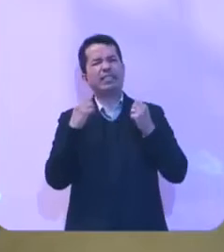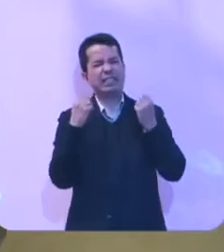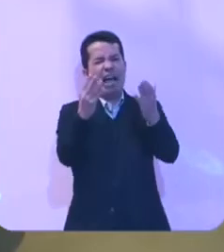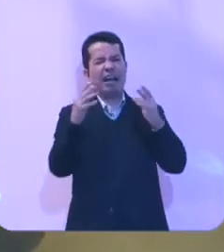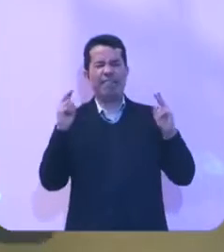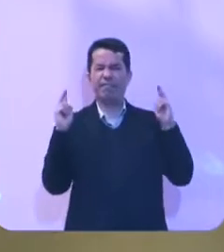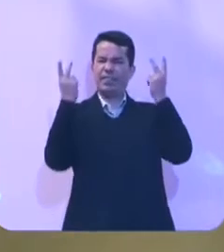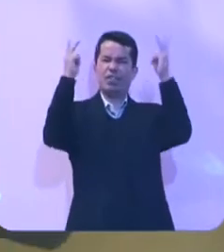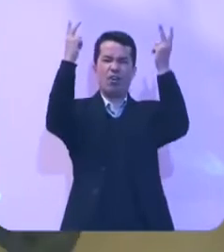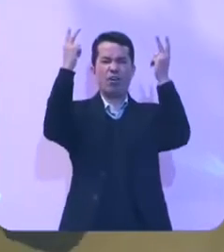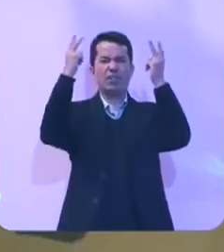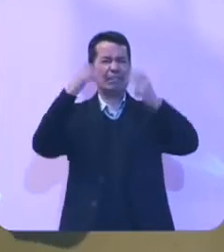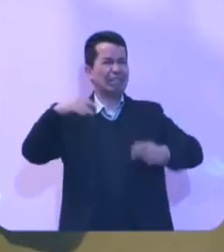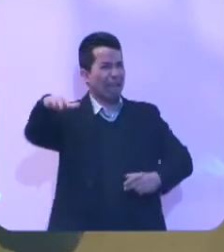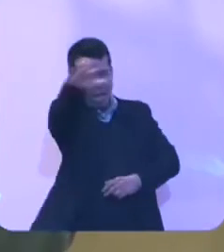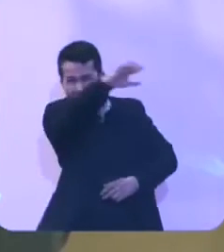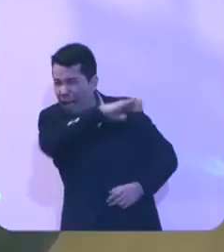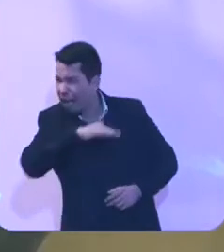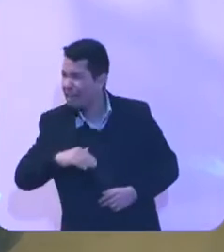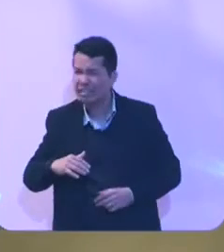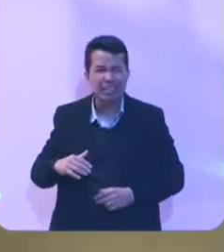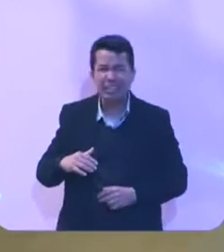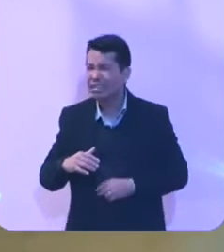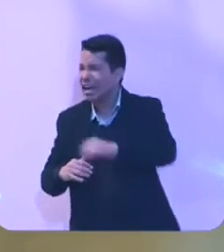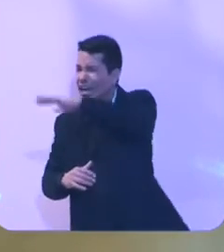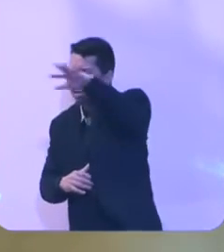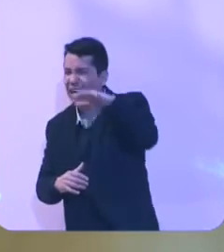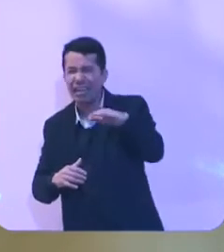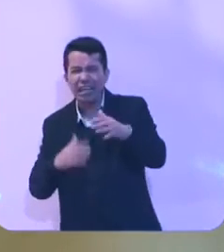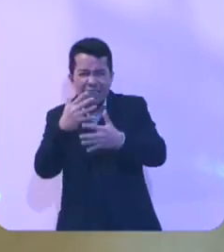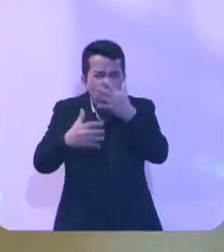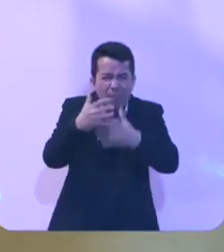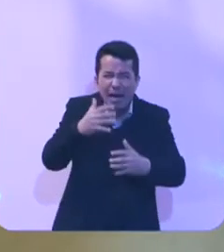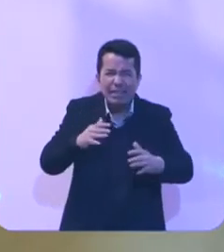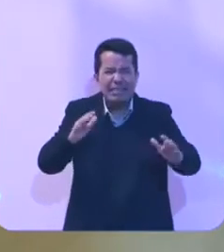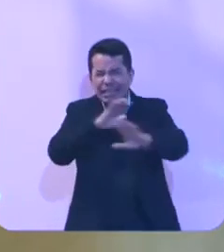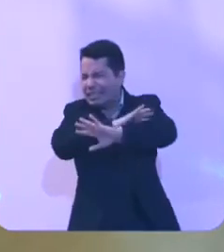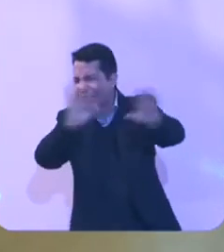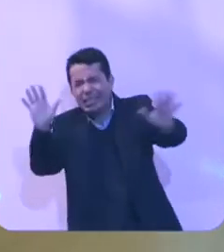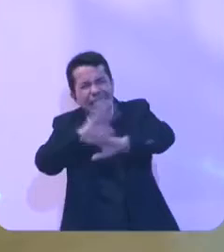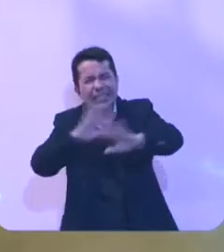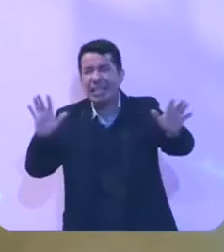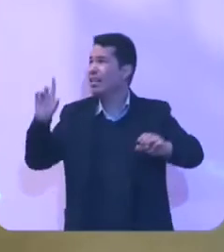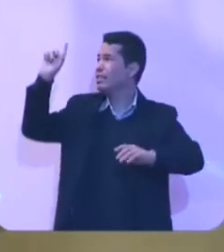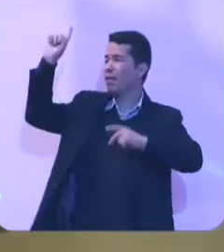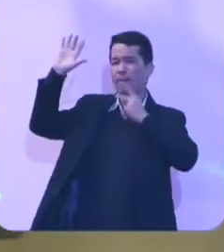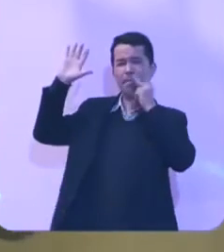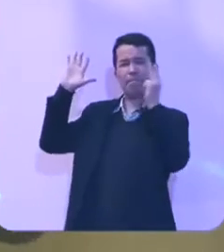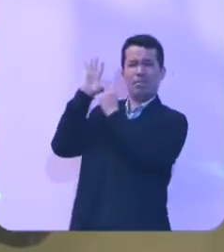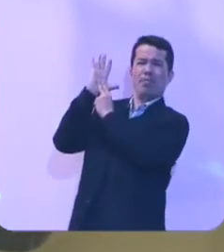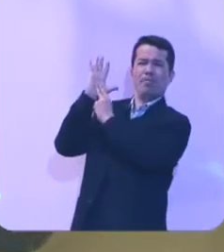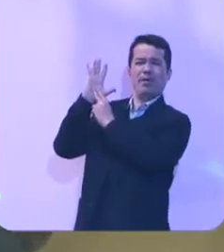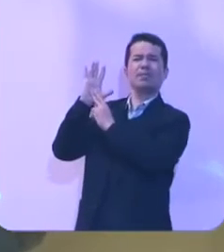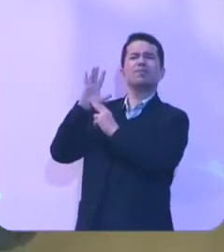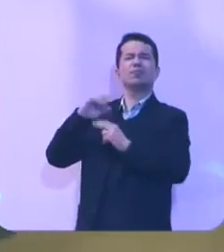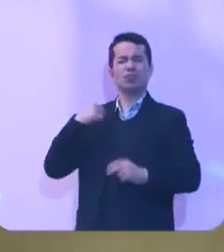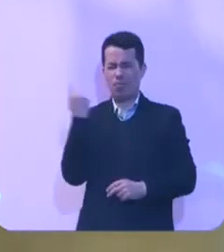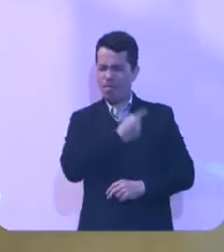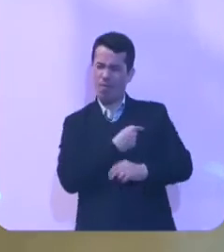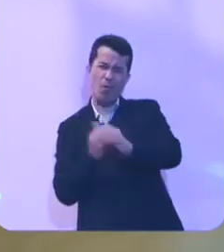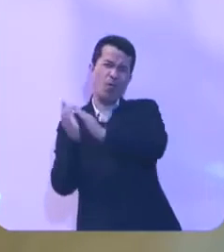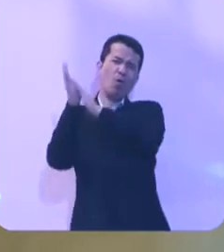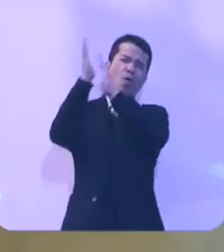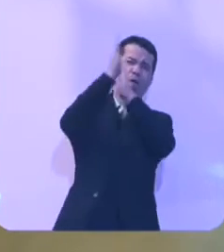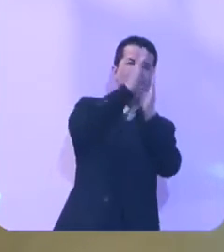nada e nem ninguém podem deter a promessa que Ele nos fez. Louvor é uma arma de